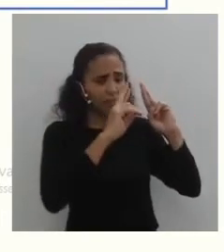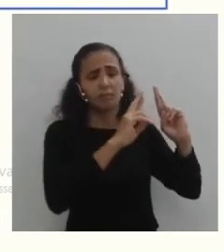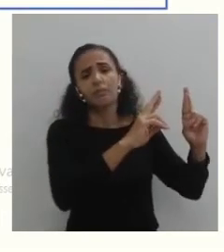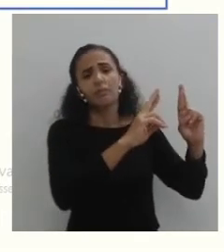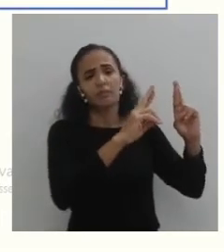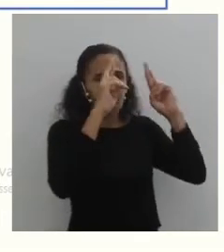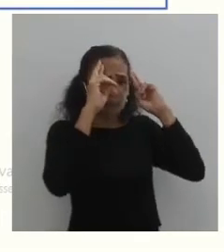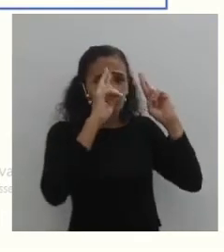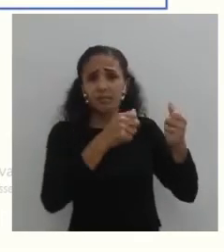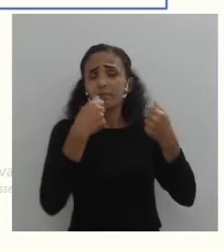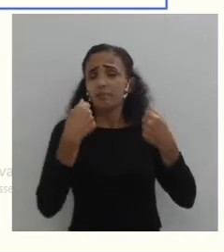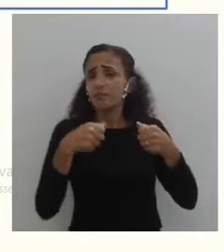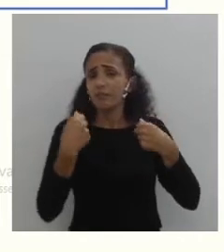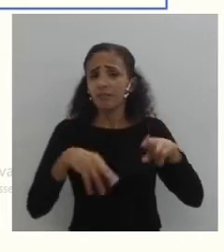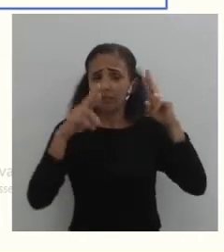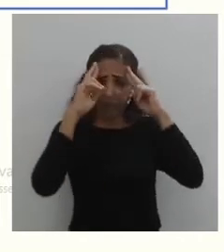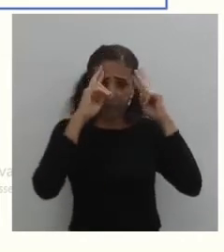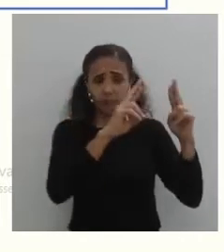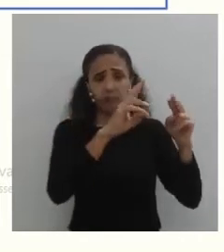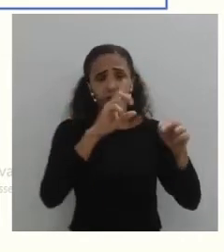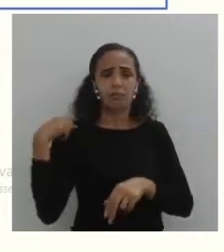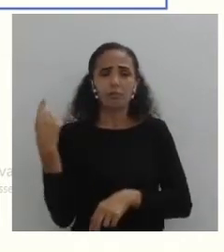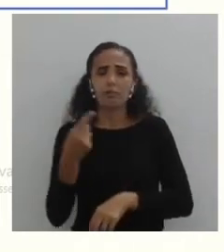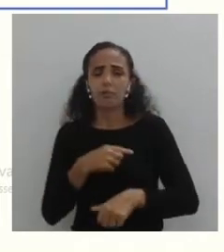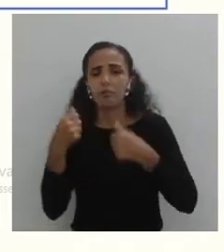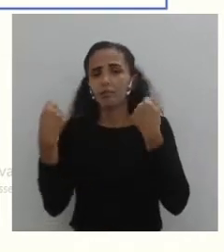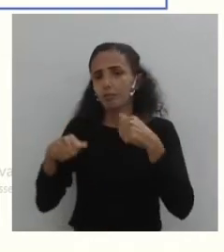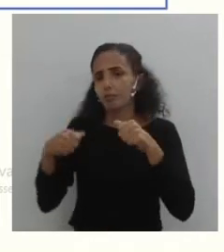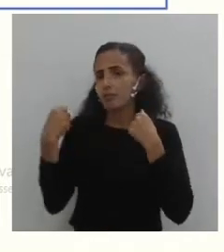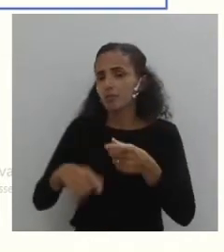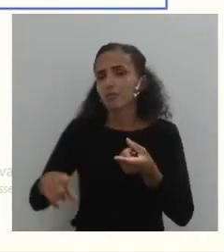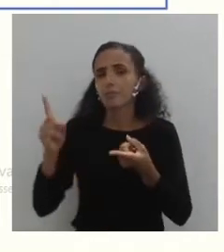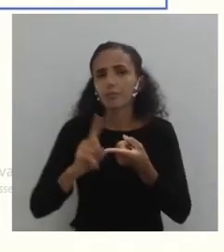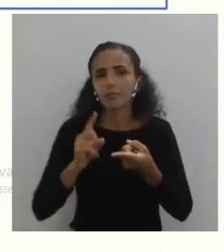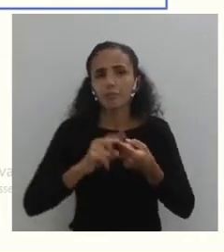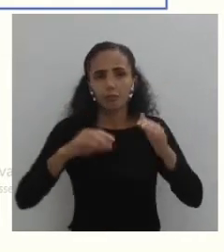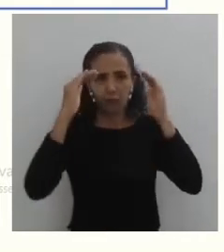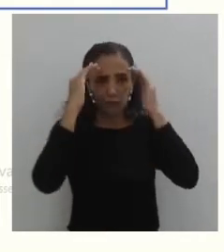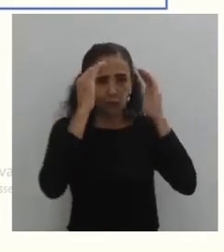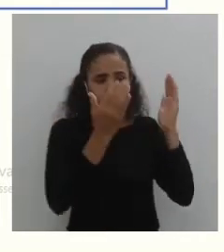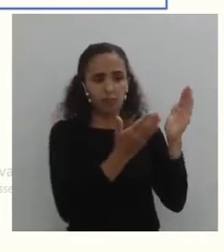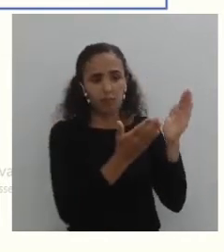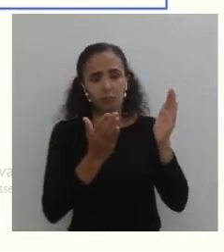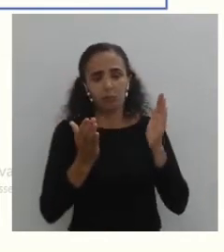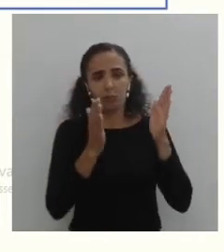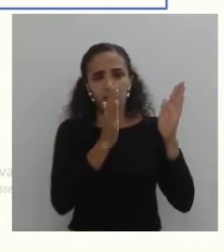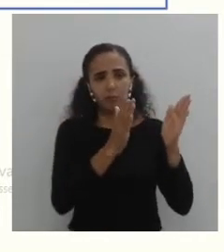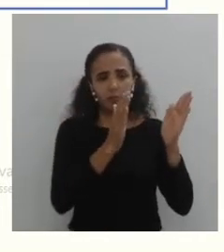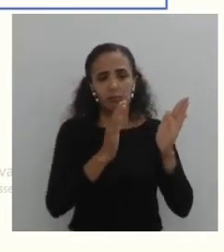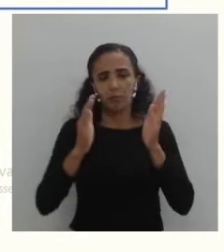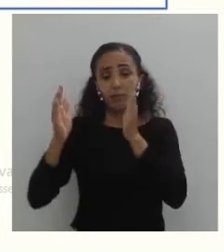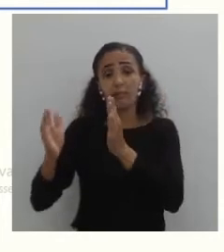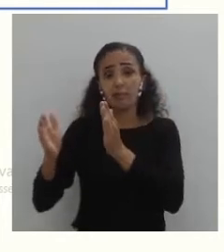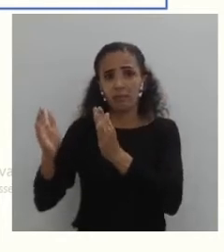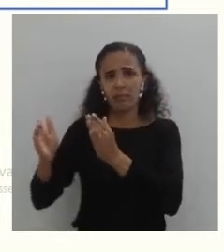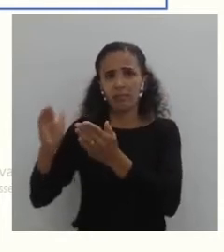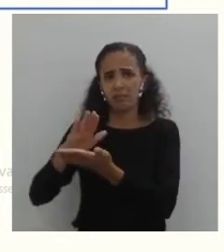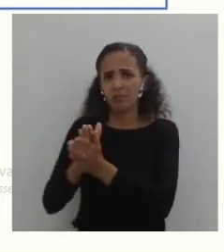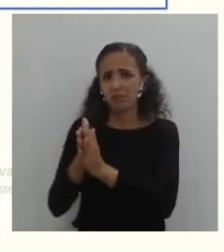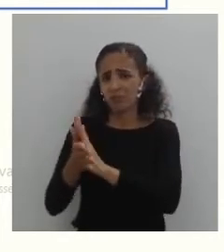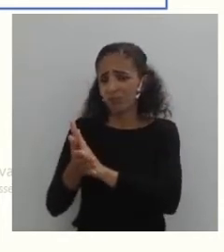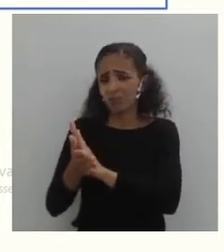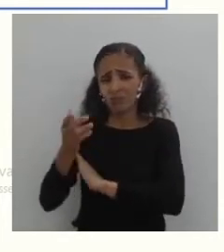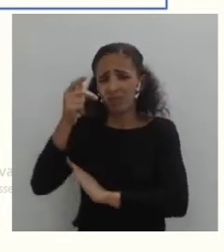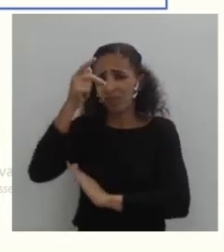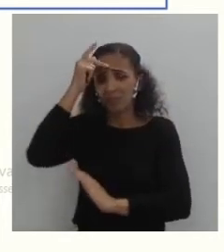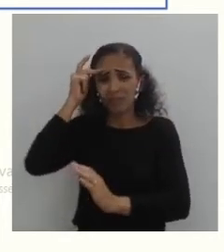buscando respeito. E nós temos também ao lado, veja só, que há uma destruição.